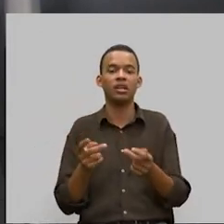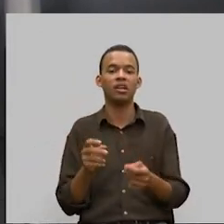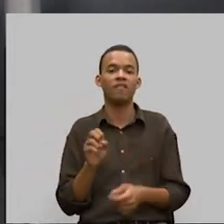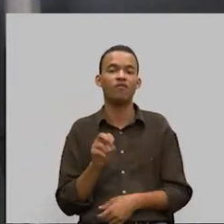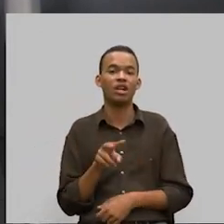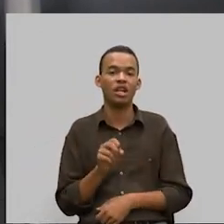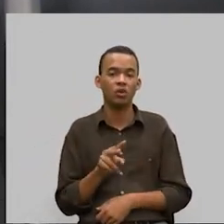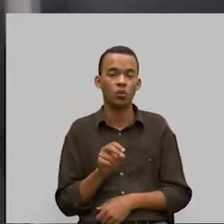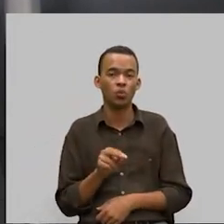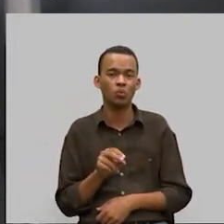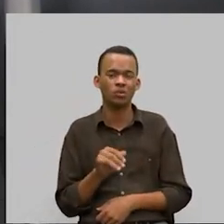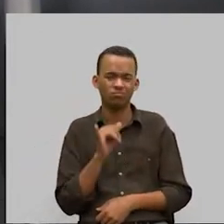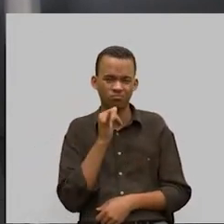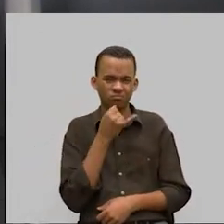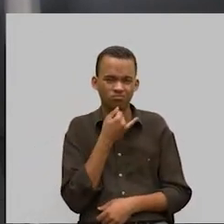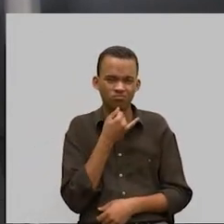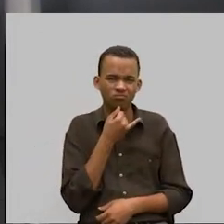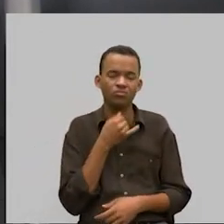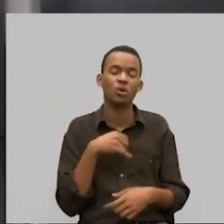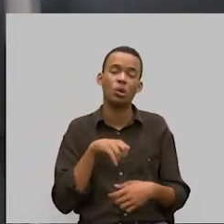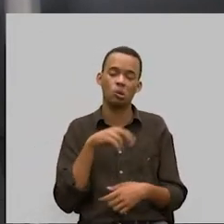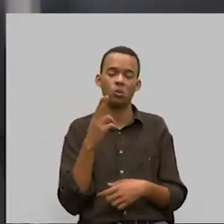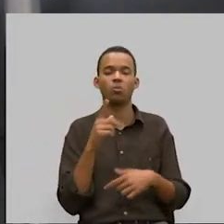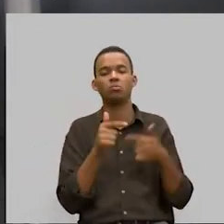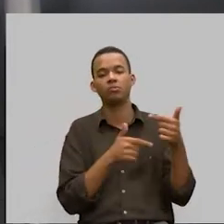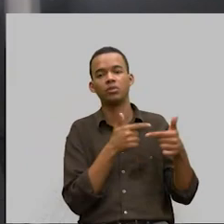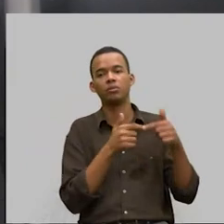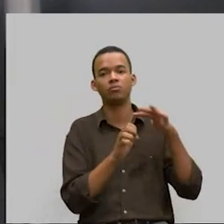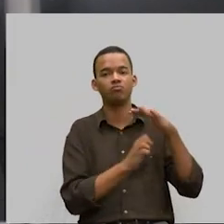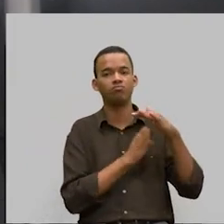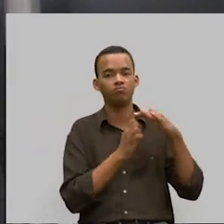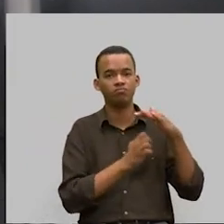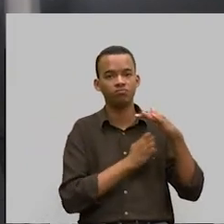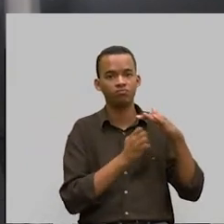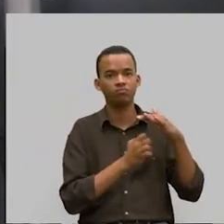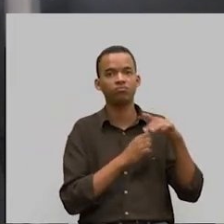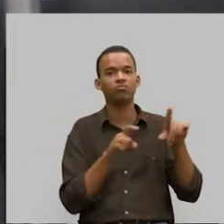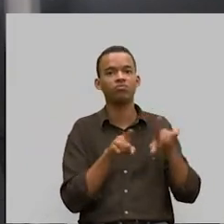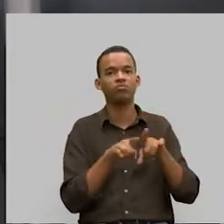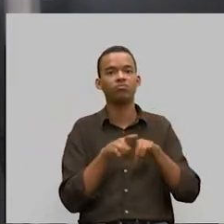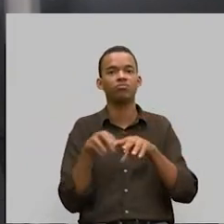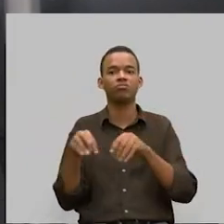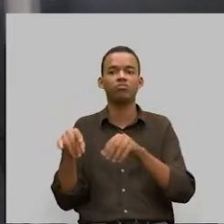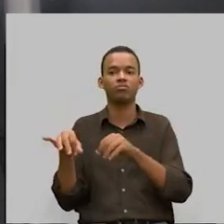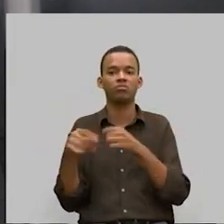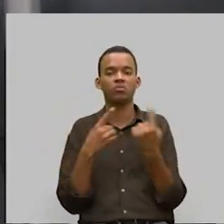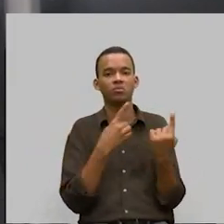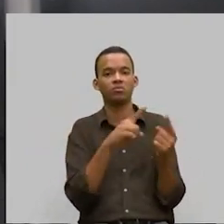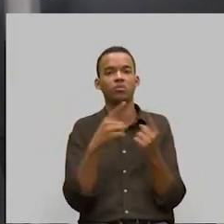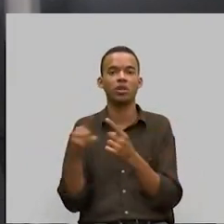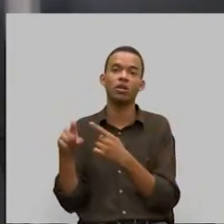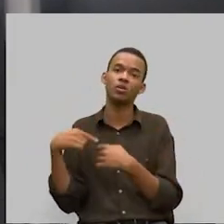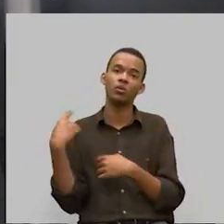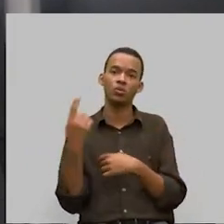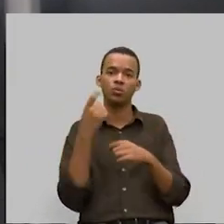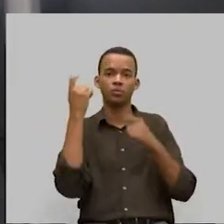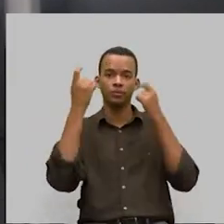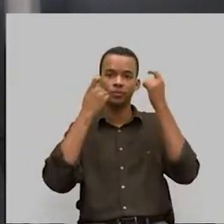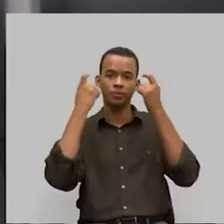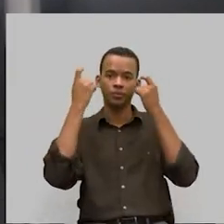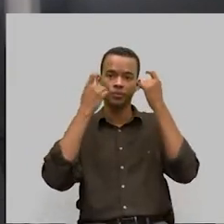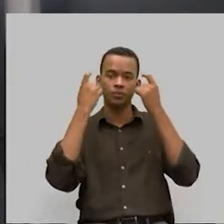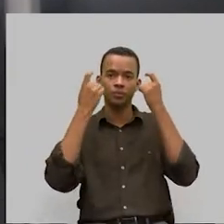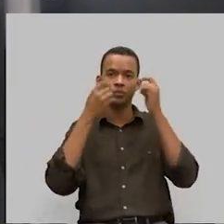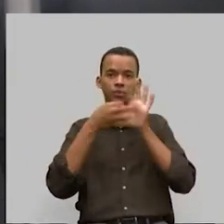ou trabalhar para empresas que tá matando as nossas terras né Isso é preocupante então fica um recado aí para